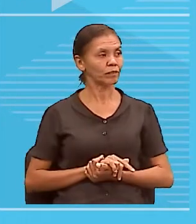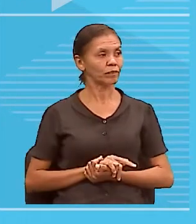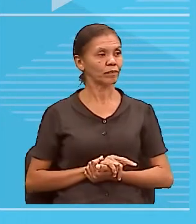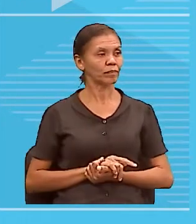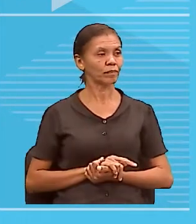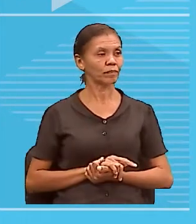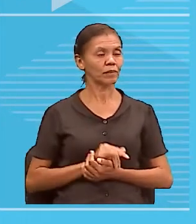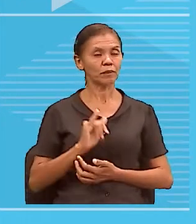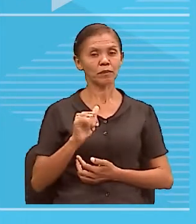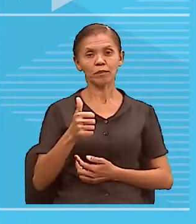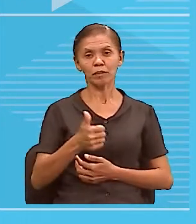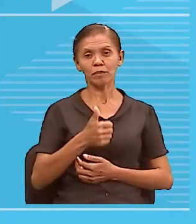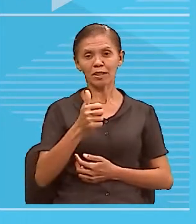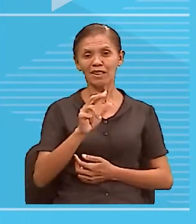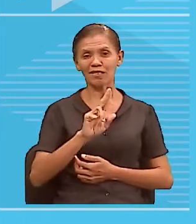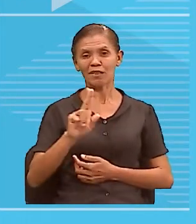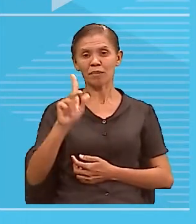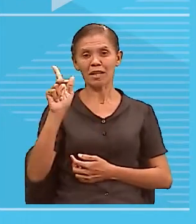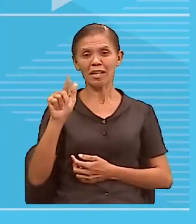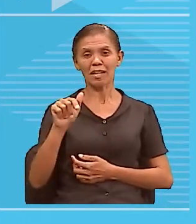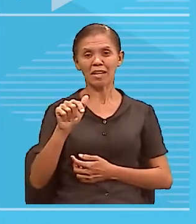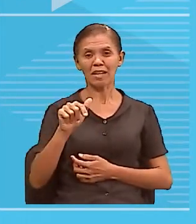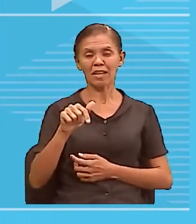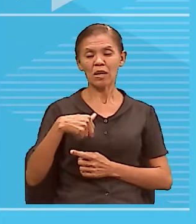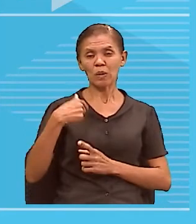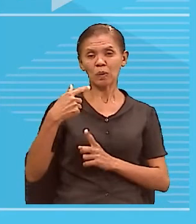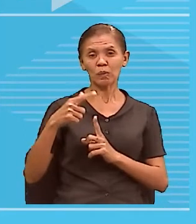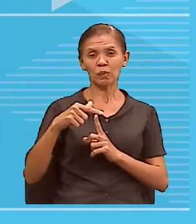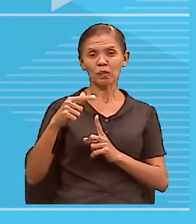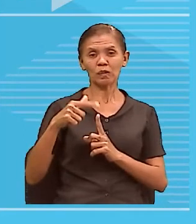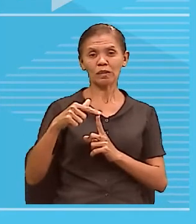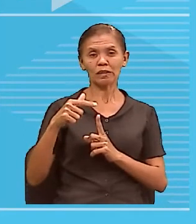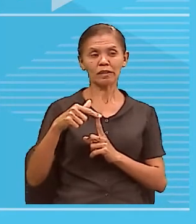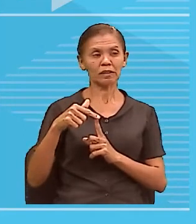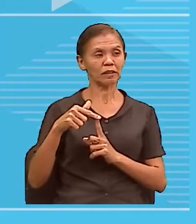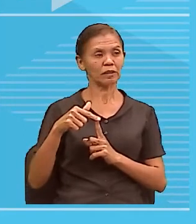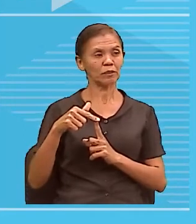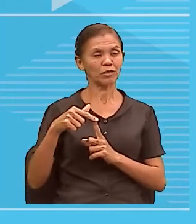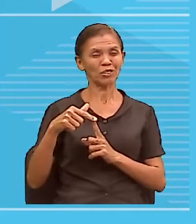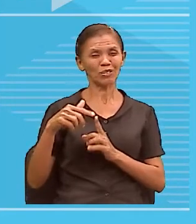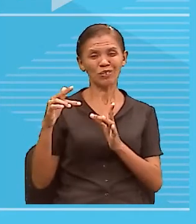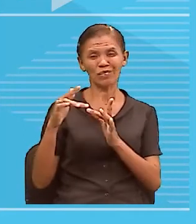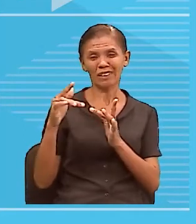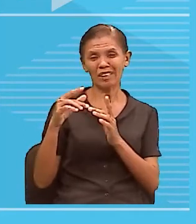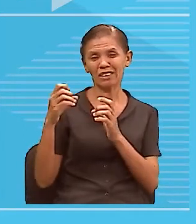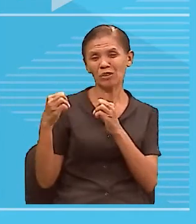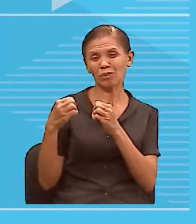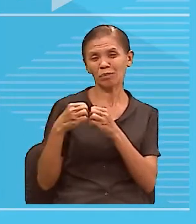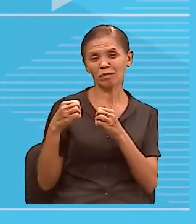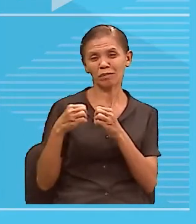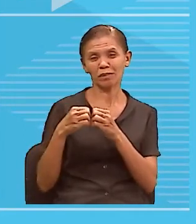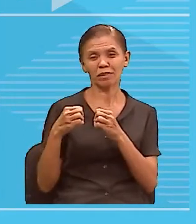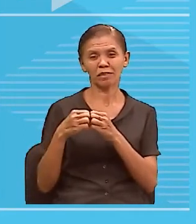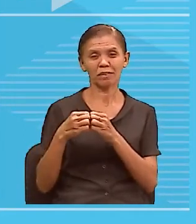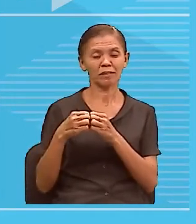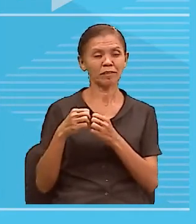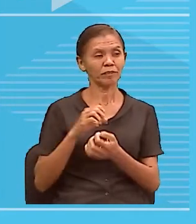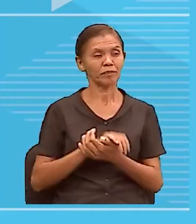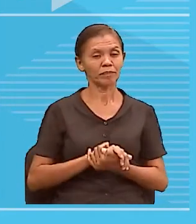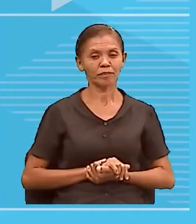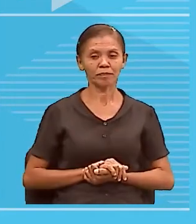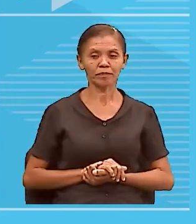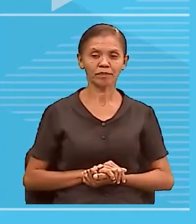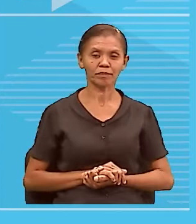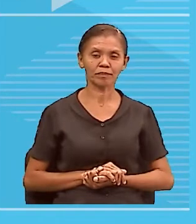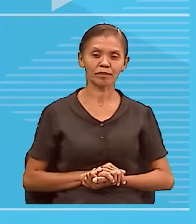ocorrer também e sobrenome em espanhol é apelido né Vocês lembram apelido quando você trata a pessoa de